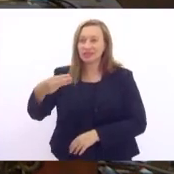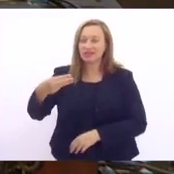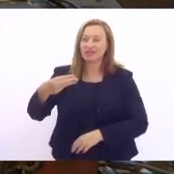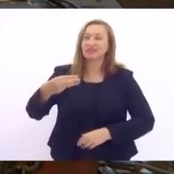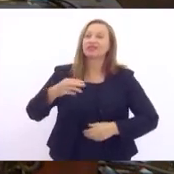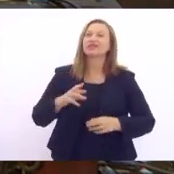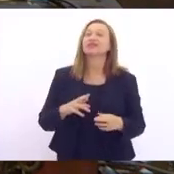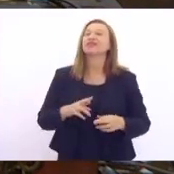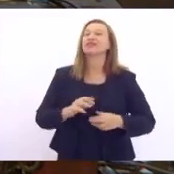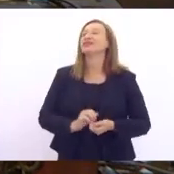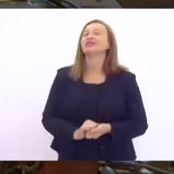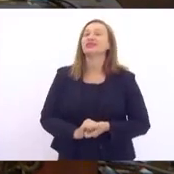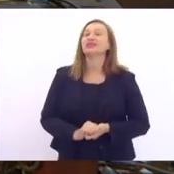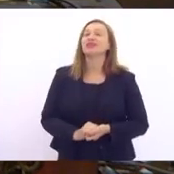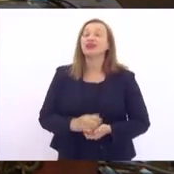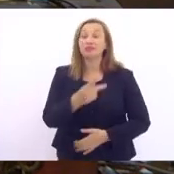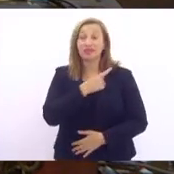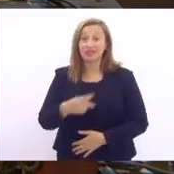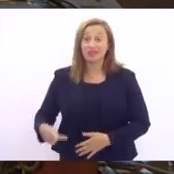presidência...